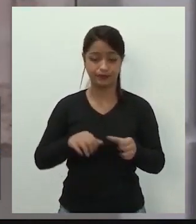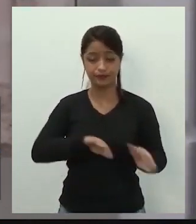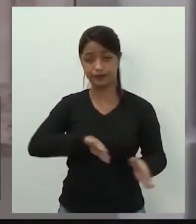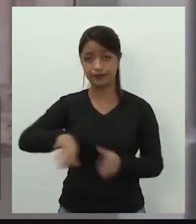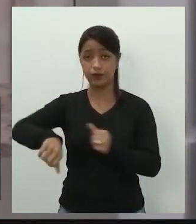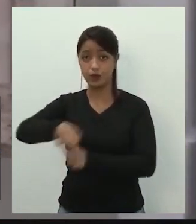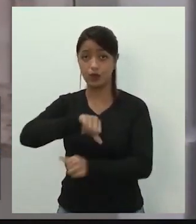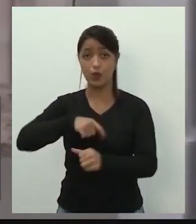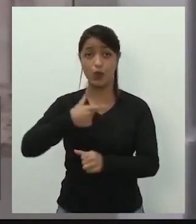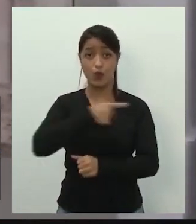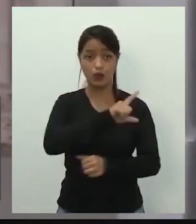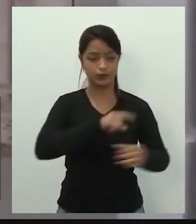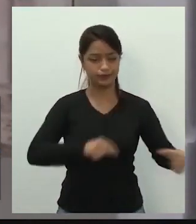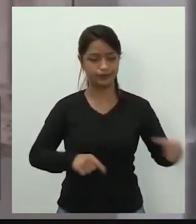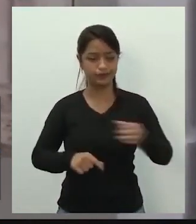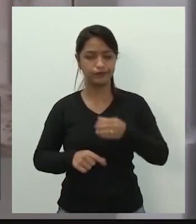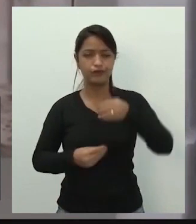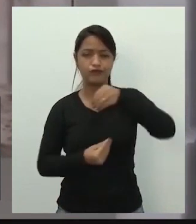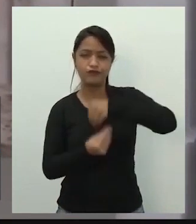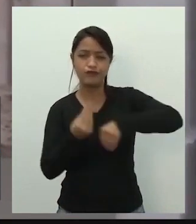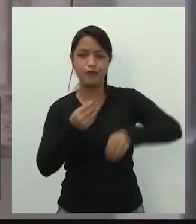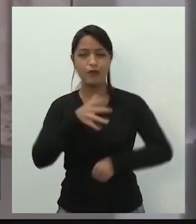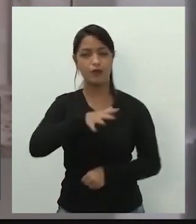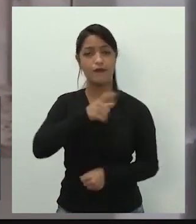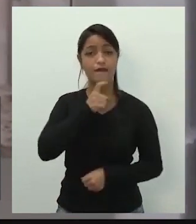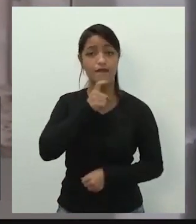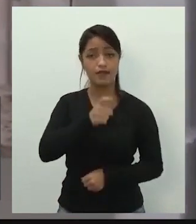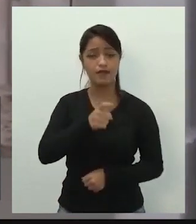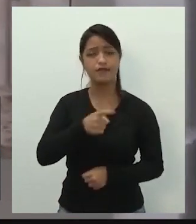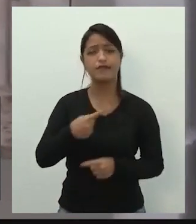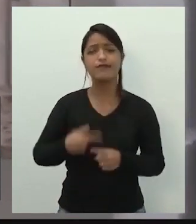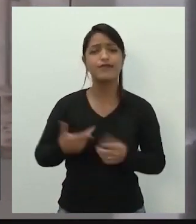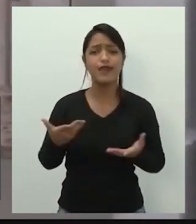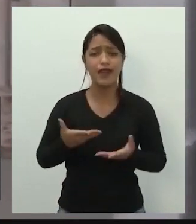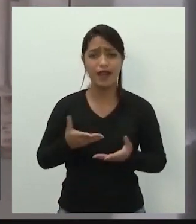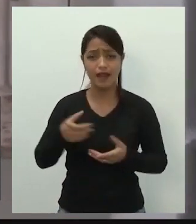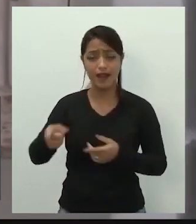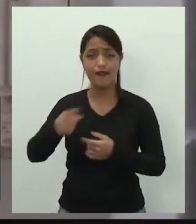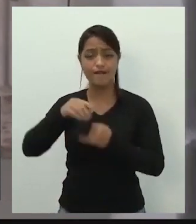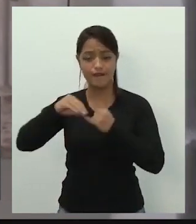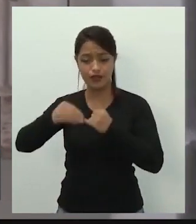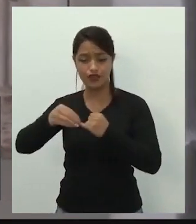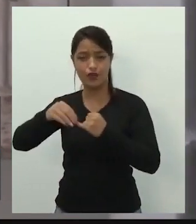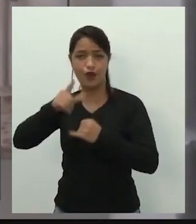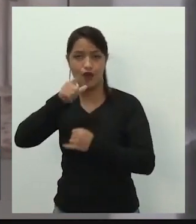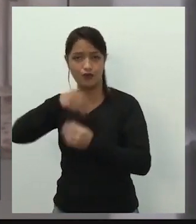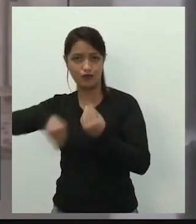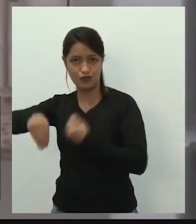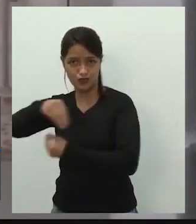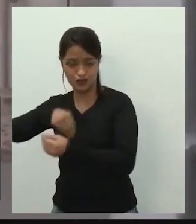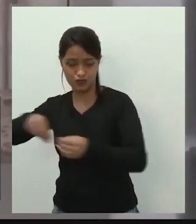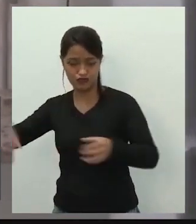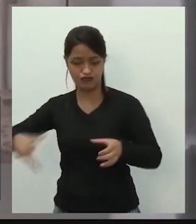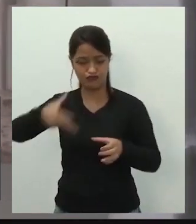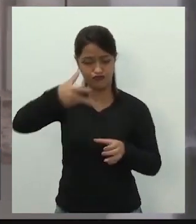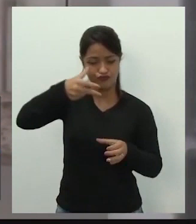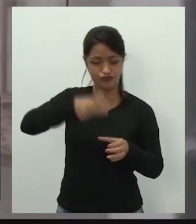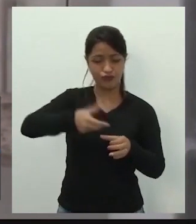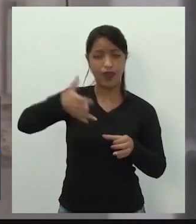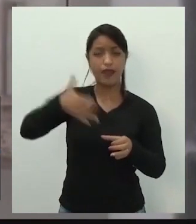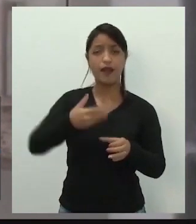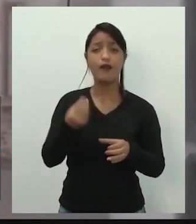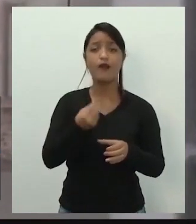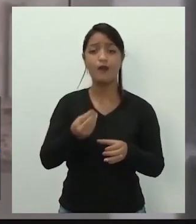Aqui, ele ficou esverdeado. Por quê? O meu indicador, quando está em presença de uma solução alcalina, ele